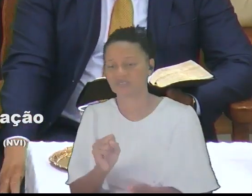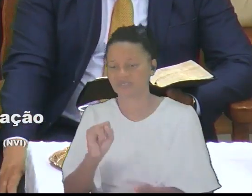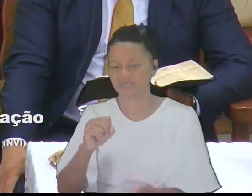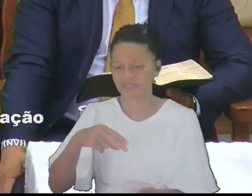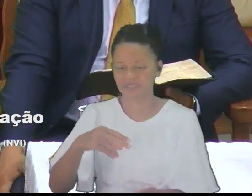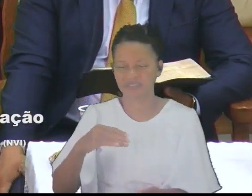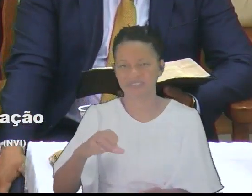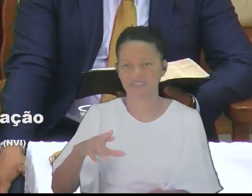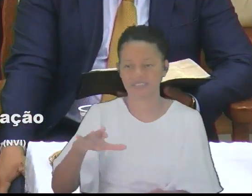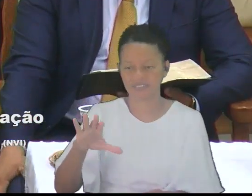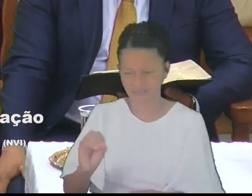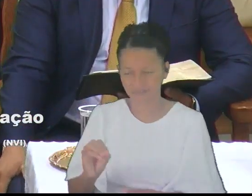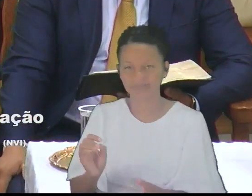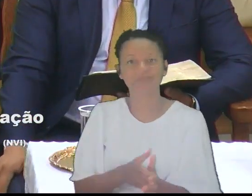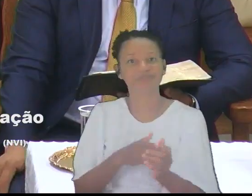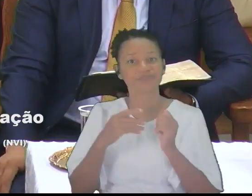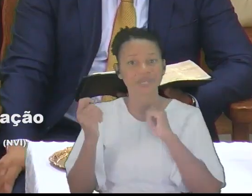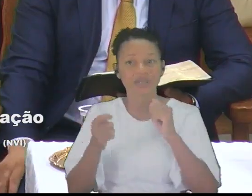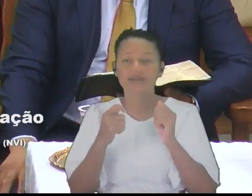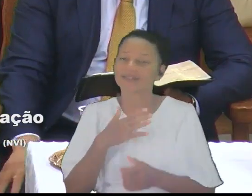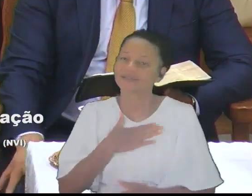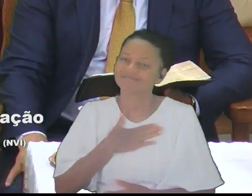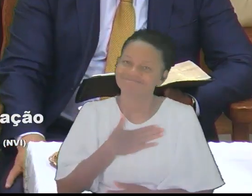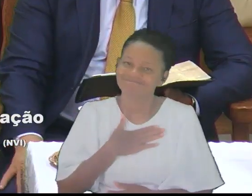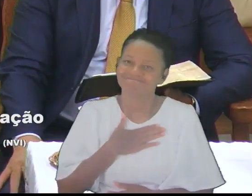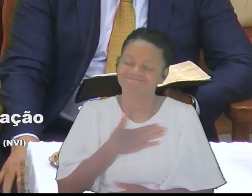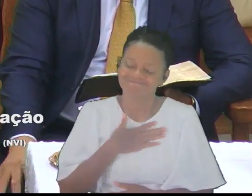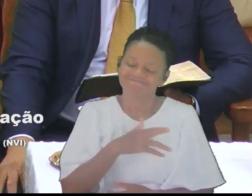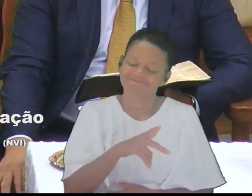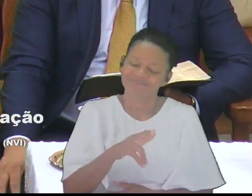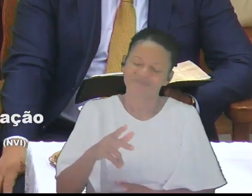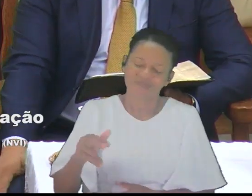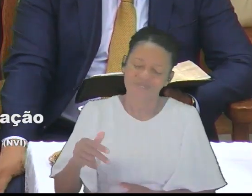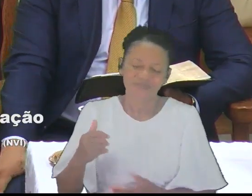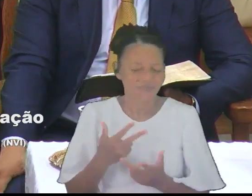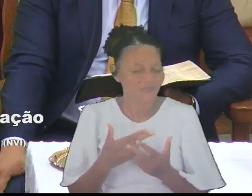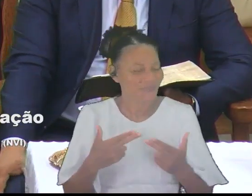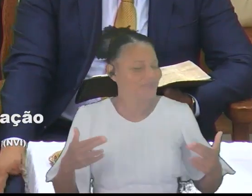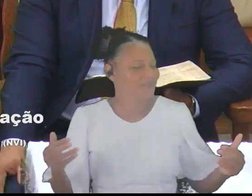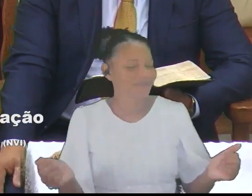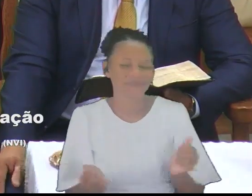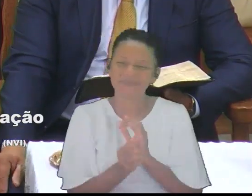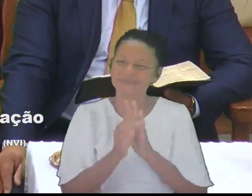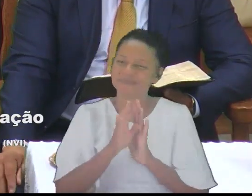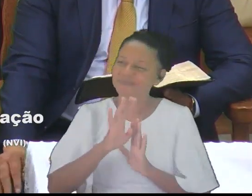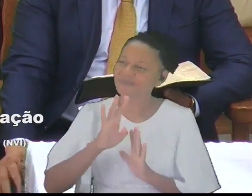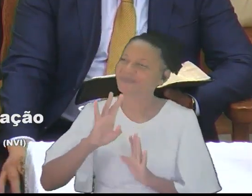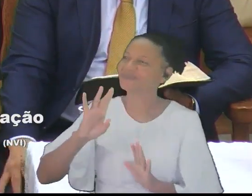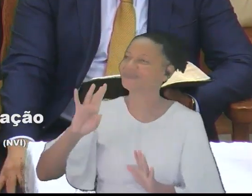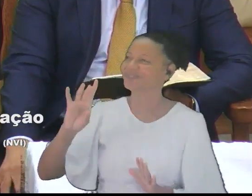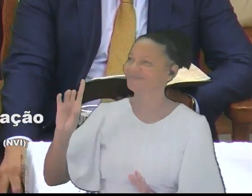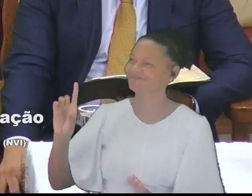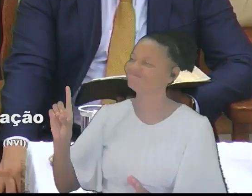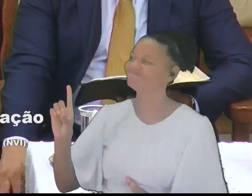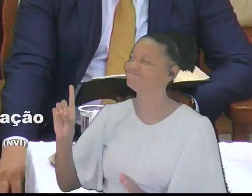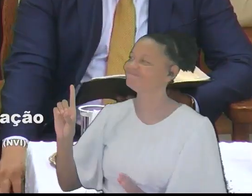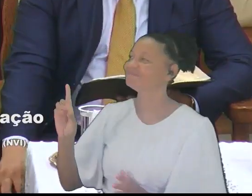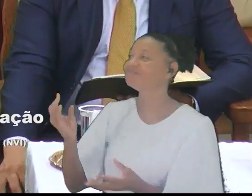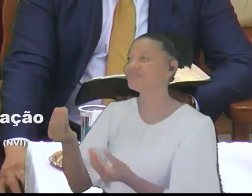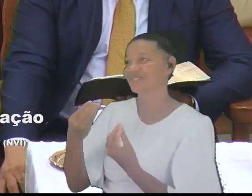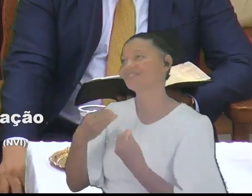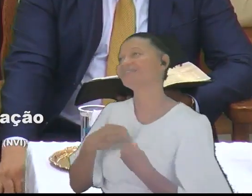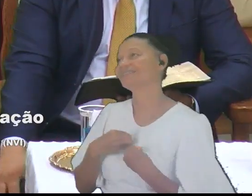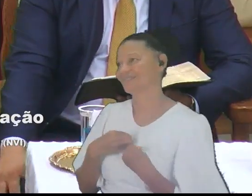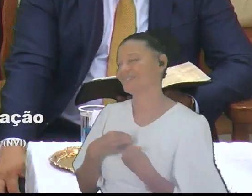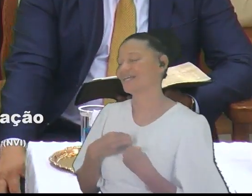sincero. Aleluia. Oh, irmãos, que coisa gloriosa. Nós devemos pedir ao Senhor essa graça. Senhor, me dá